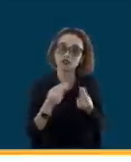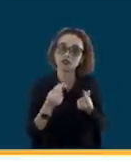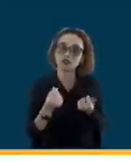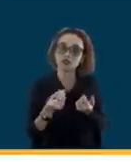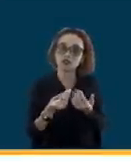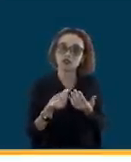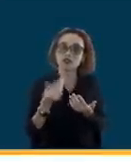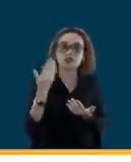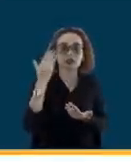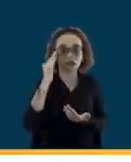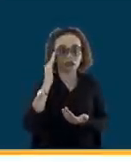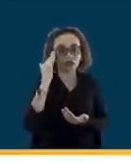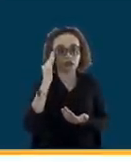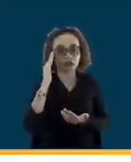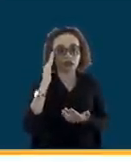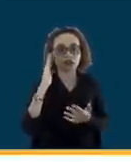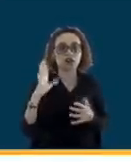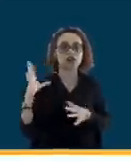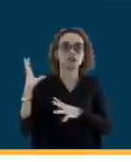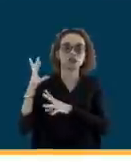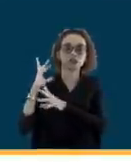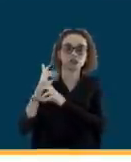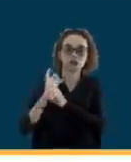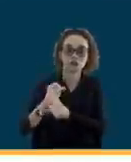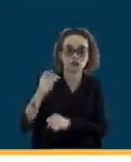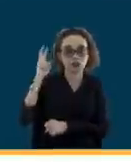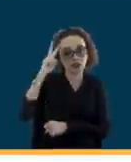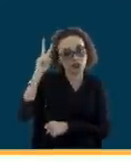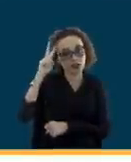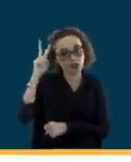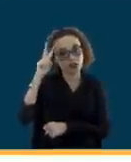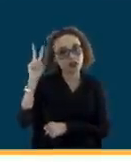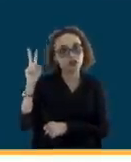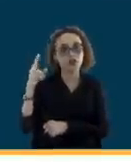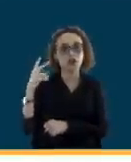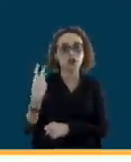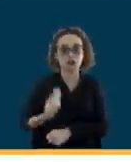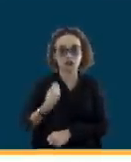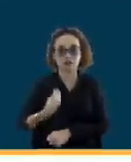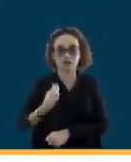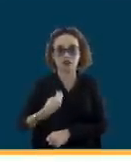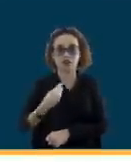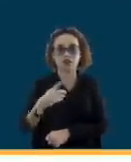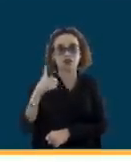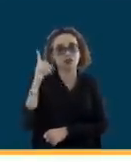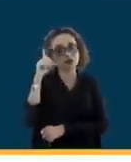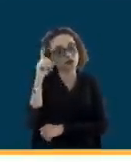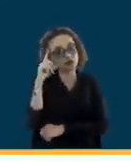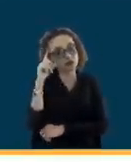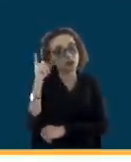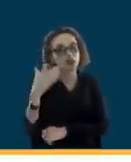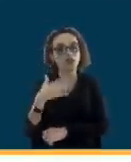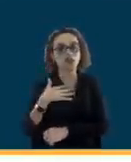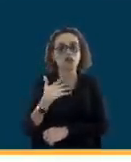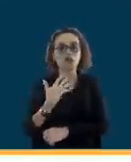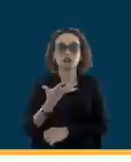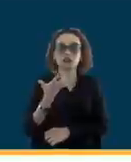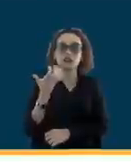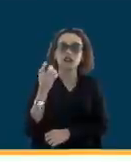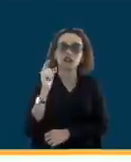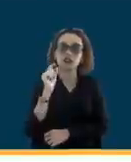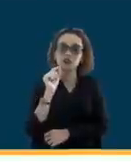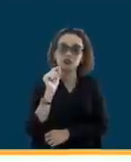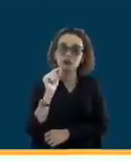na nossa história, na nossa vida, no nosso dia a dia. Eu gostaria de simplesmente agora fazer essa